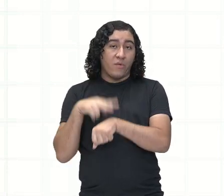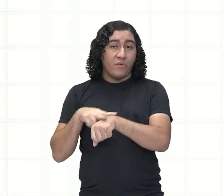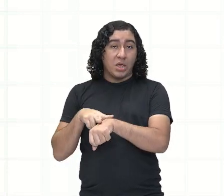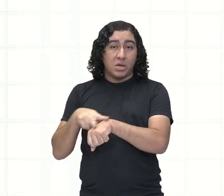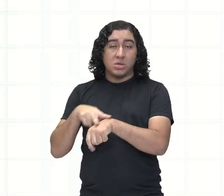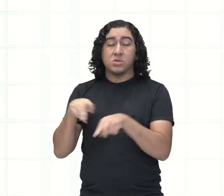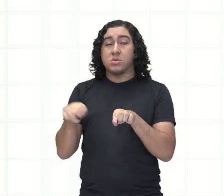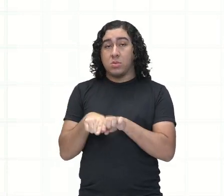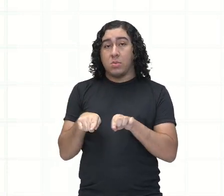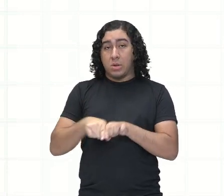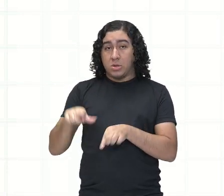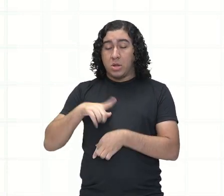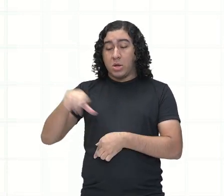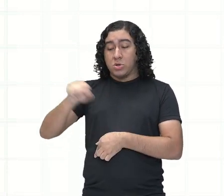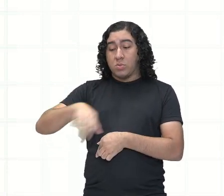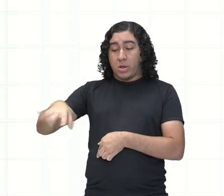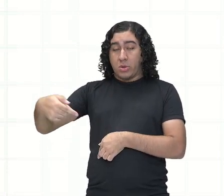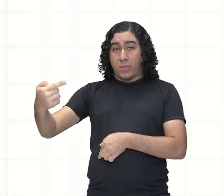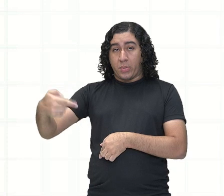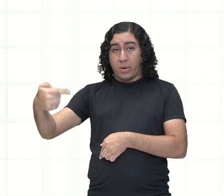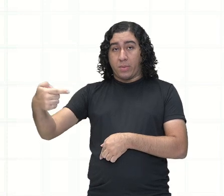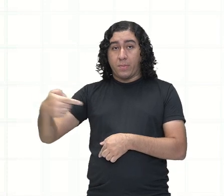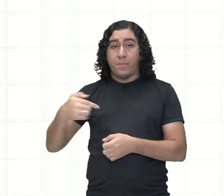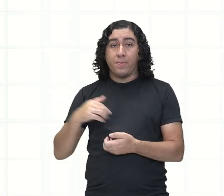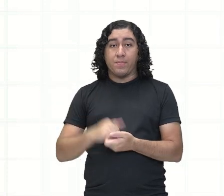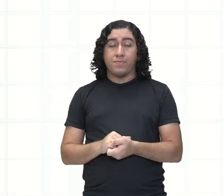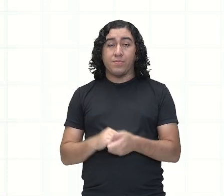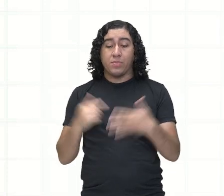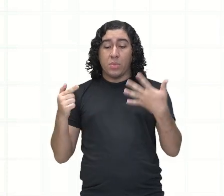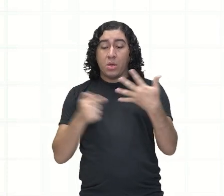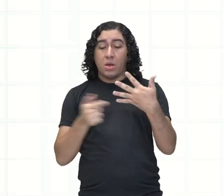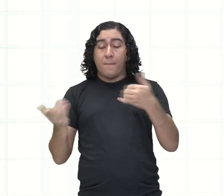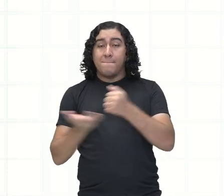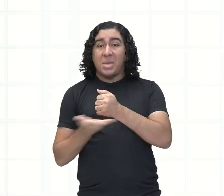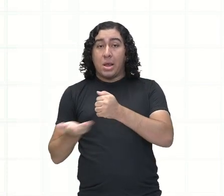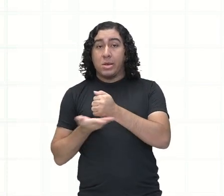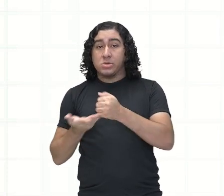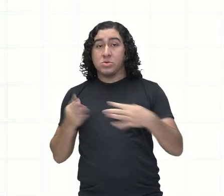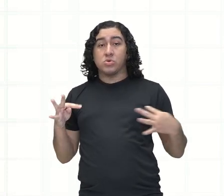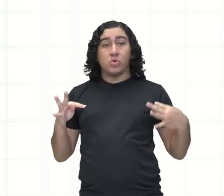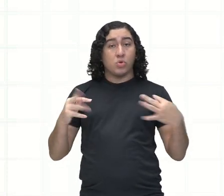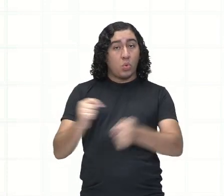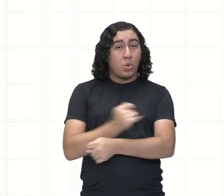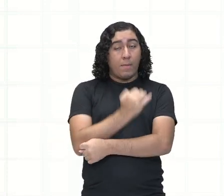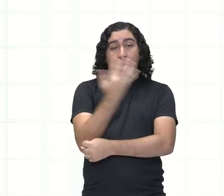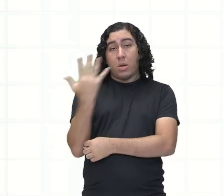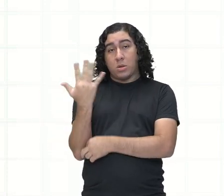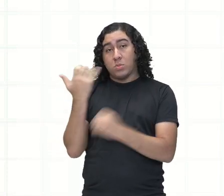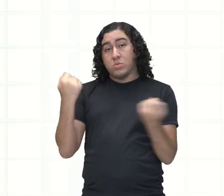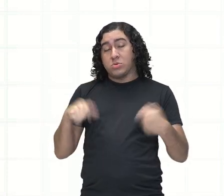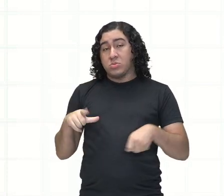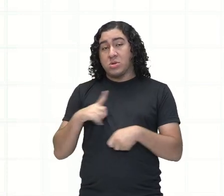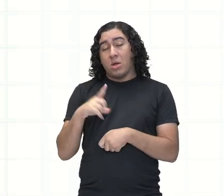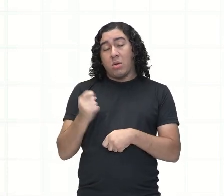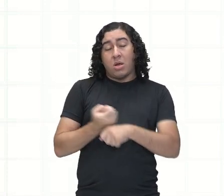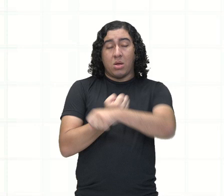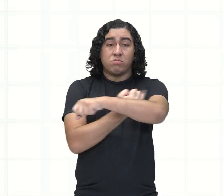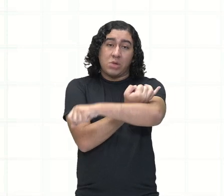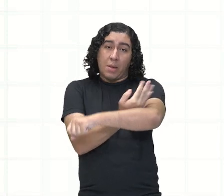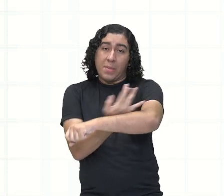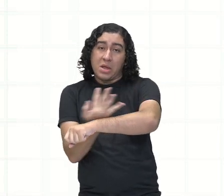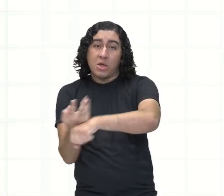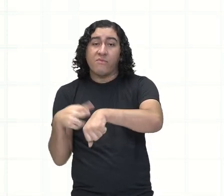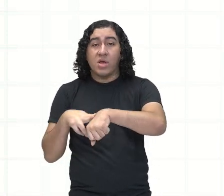que ocupam o primeiro nível trófico. Tá? Então, as plantas, todas as plantas, sejam capins,